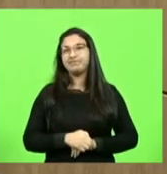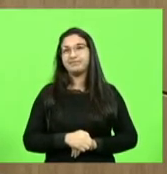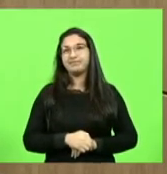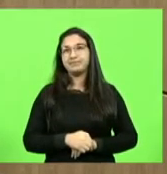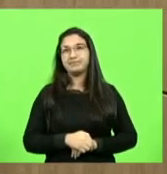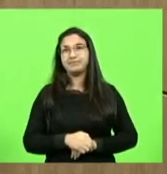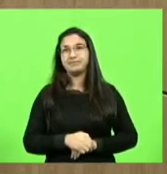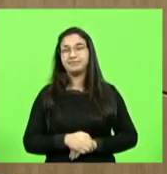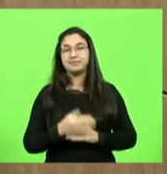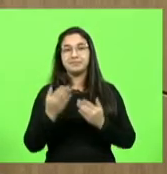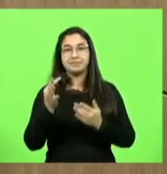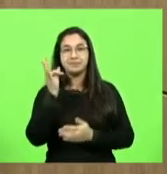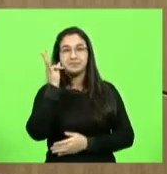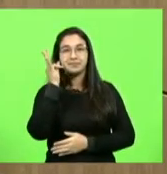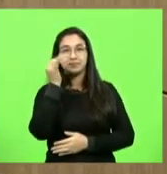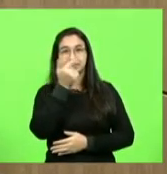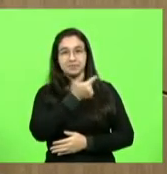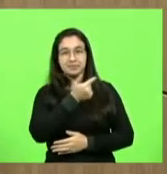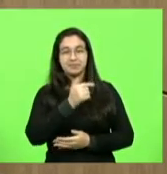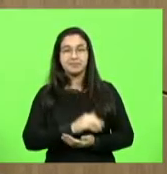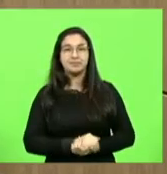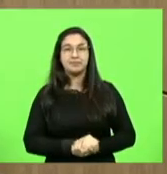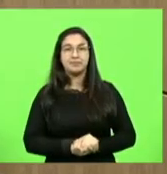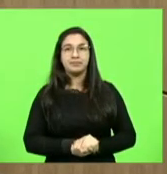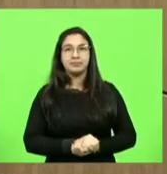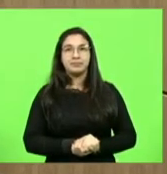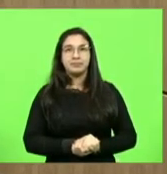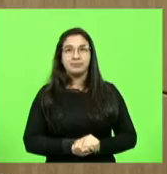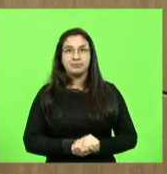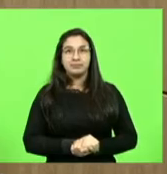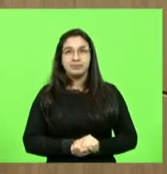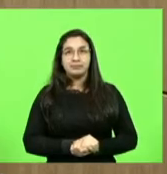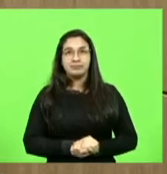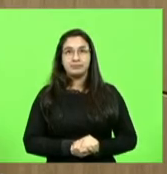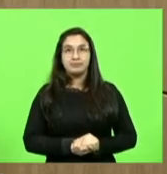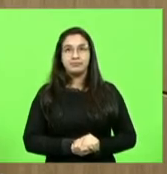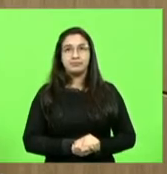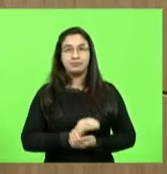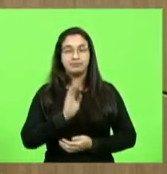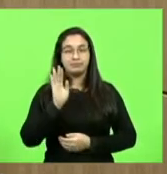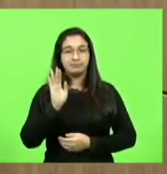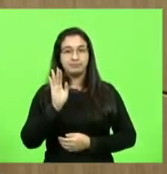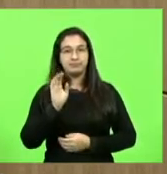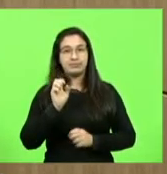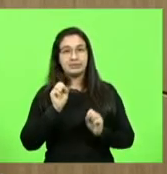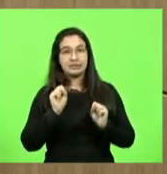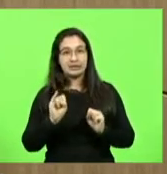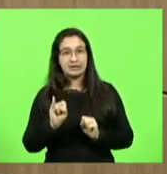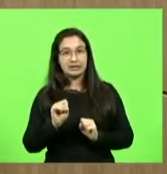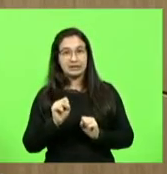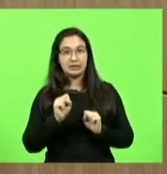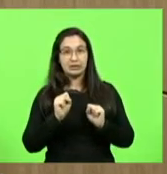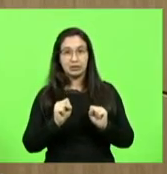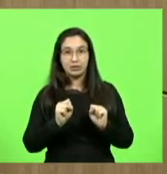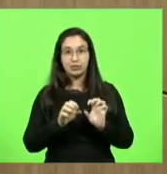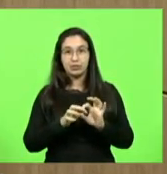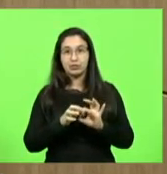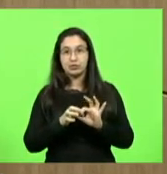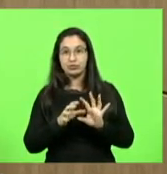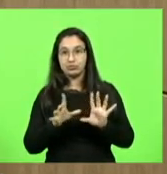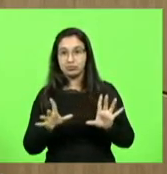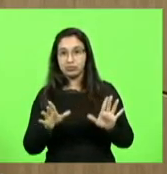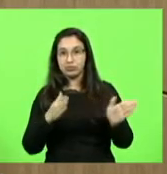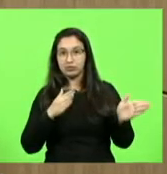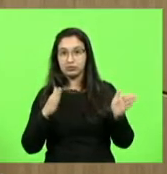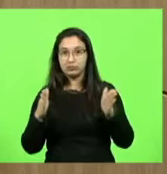da Luz. Senhor presidente, senhores deputados, senhor presidente, e deputadas. Pela ordem, se Vossa Excelência pudesse autorizar a abertura do painel para início da